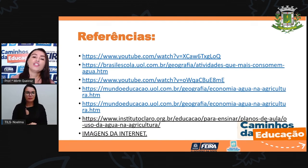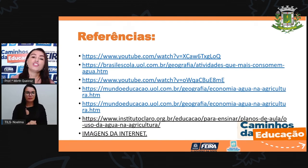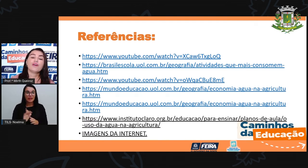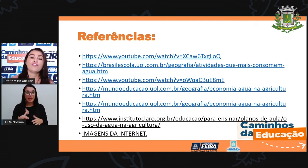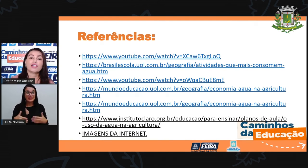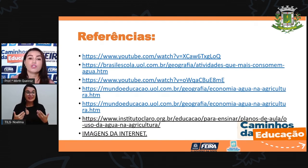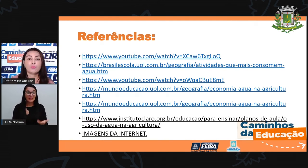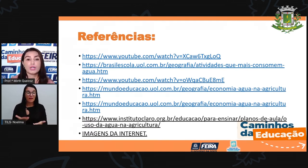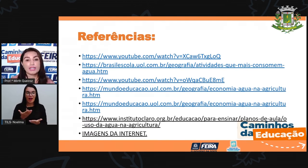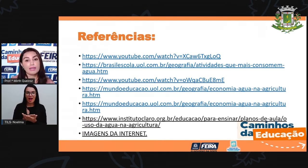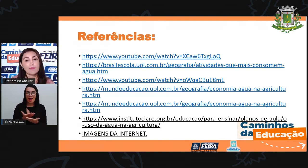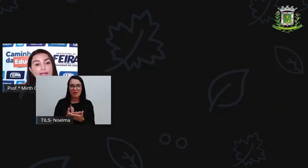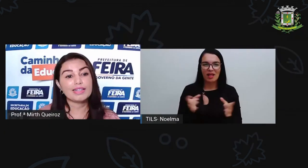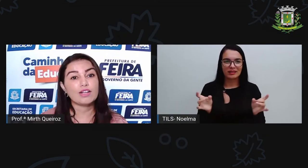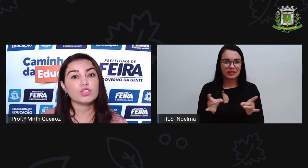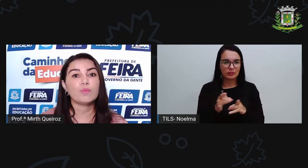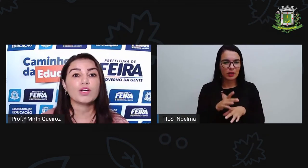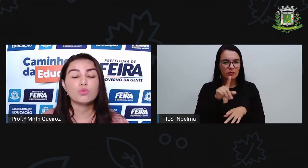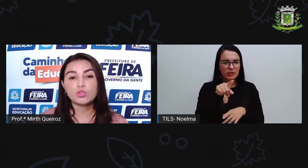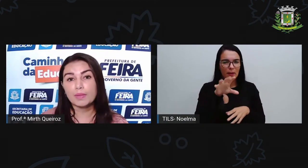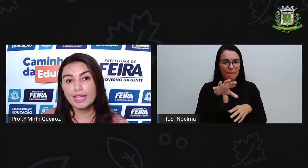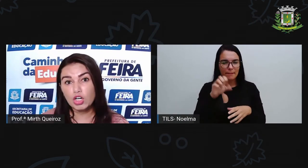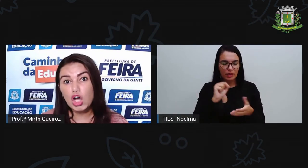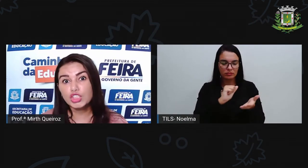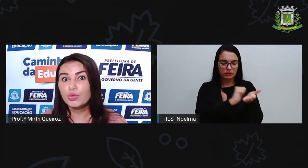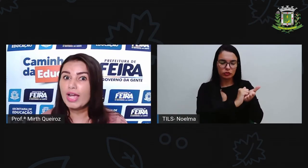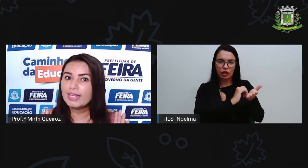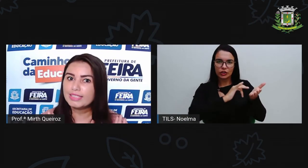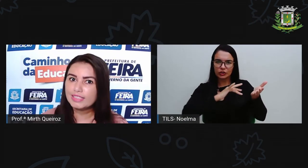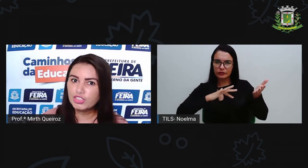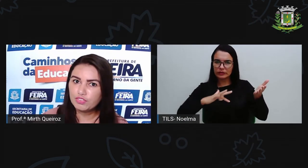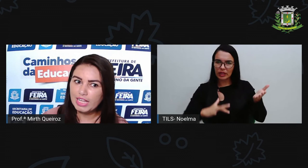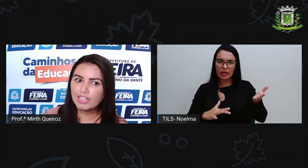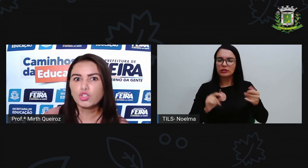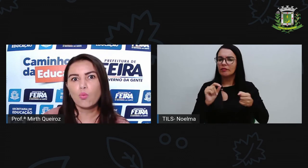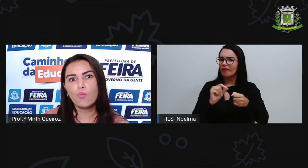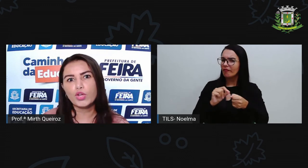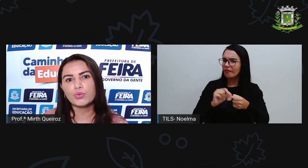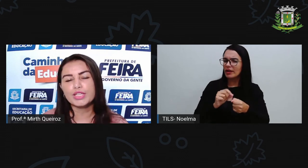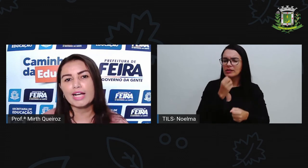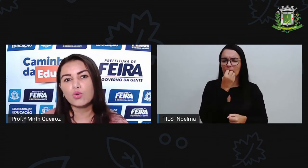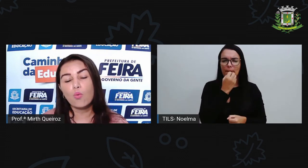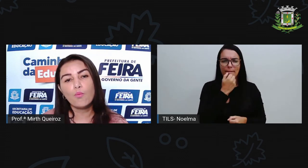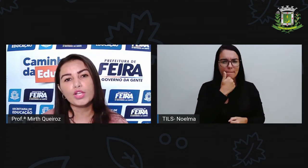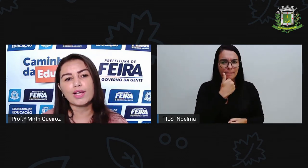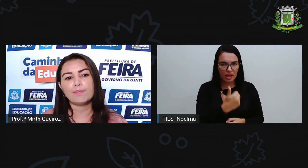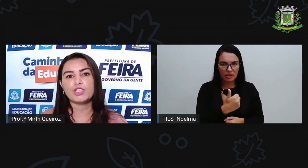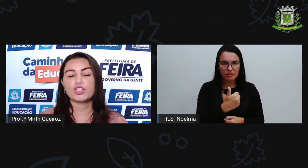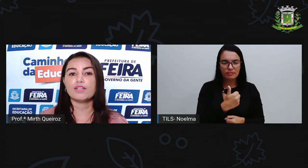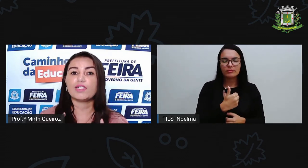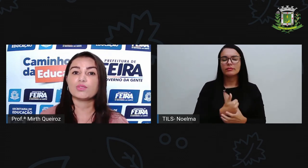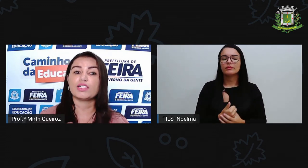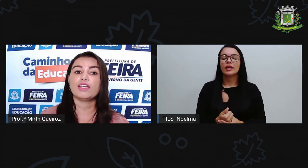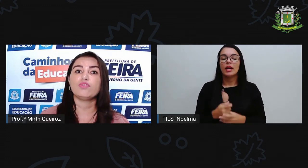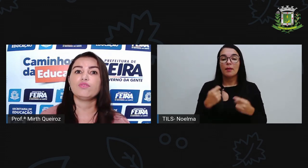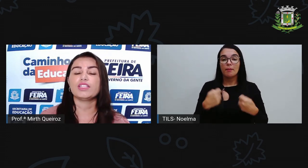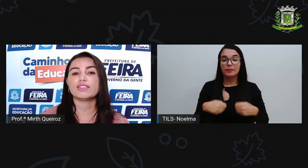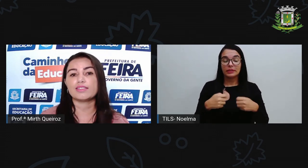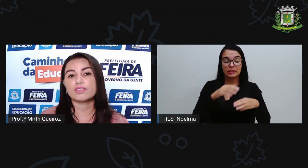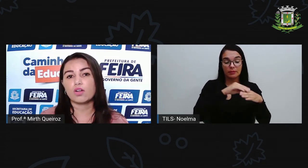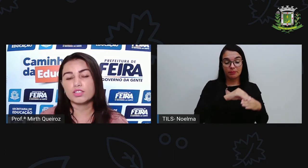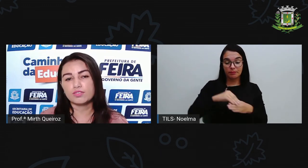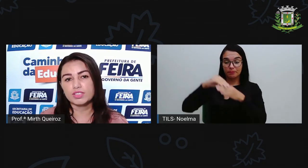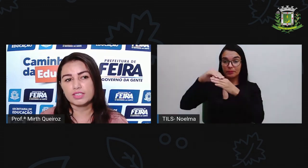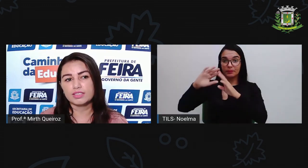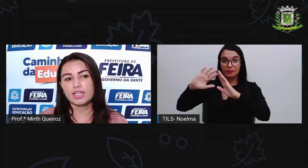bom a gente vai ficando por aqui pegue lá o seu percurso pedagógico realiza essa atividade com muito cuidado com muito Capricho que deverão ser desenvolvidas